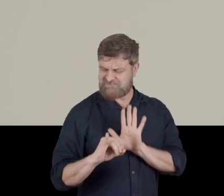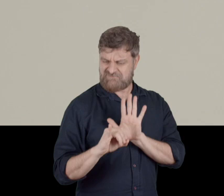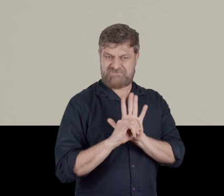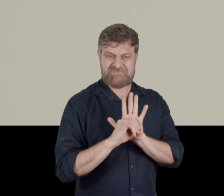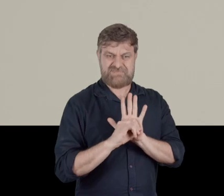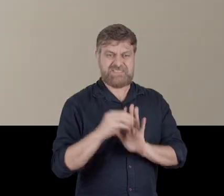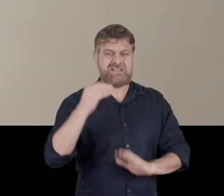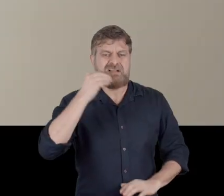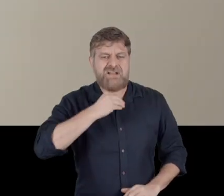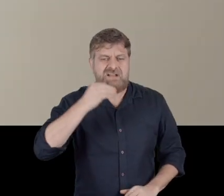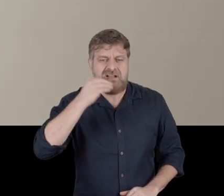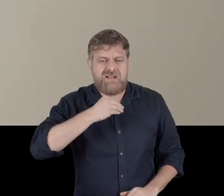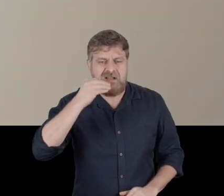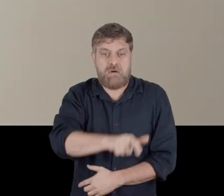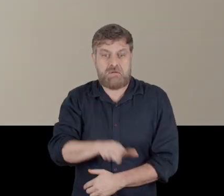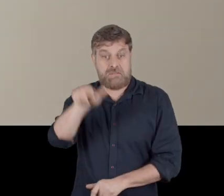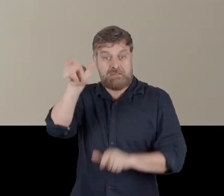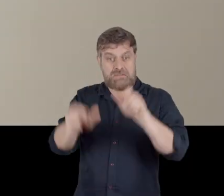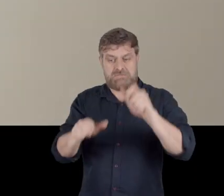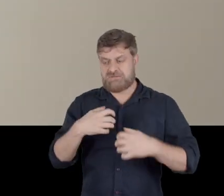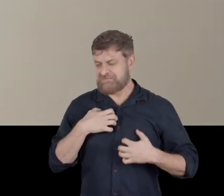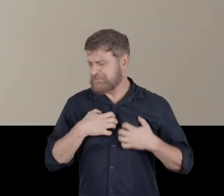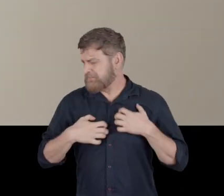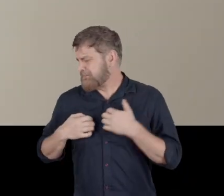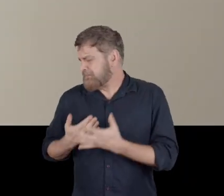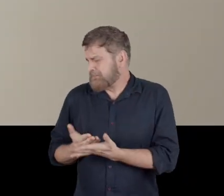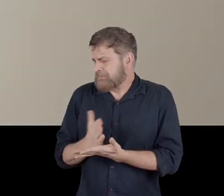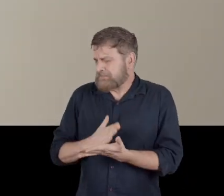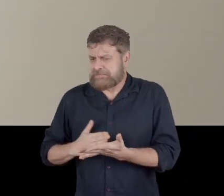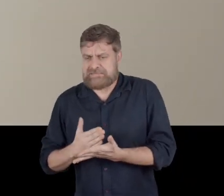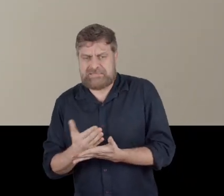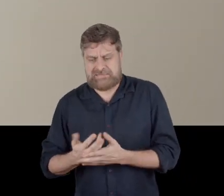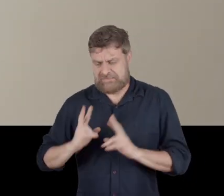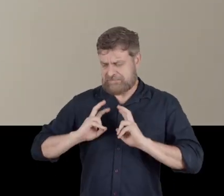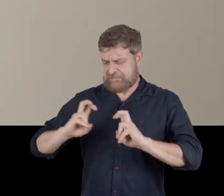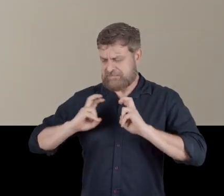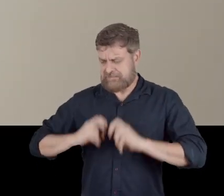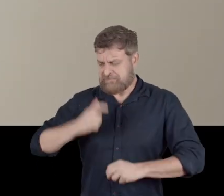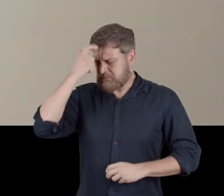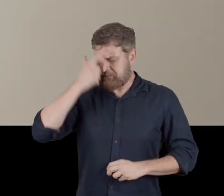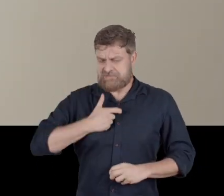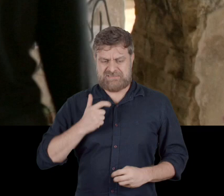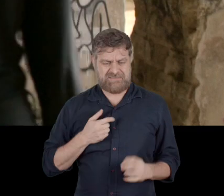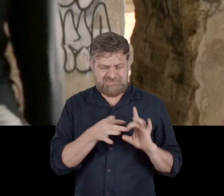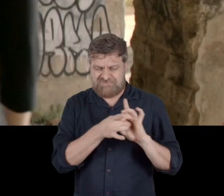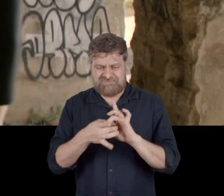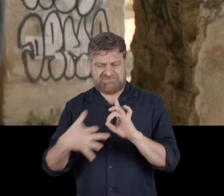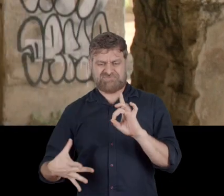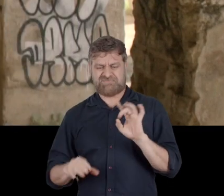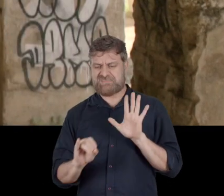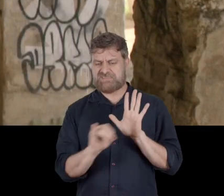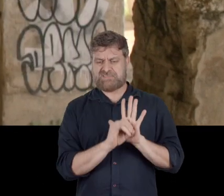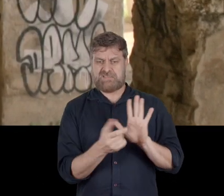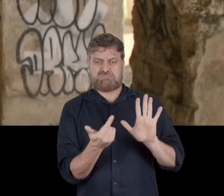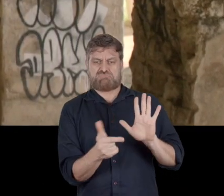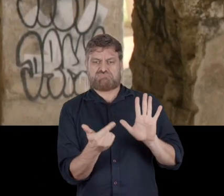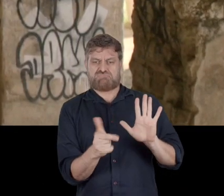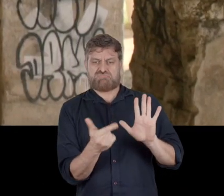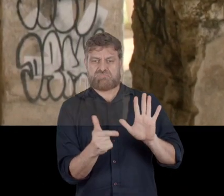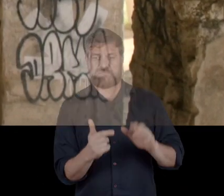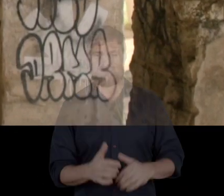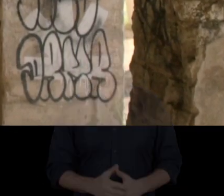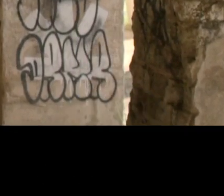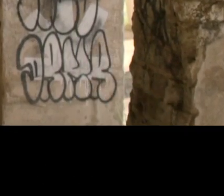muito frágil. E a gente vê que essas pessoas ficam muito aflitas com essa noção de de ausência ou incoerência da